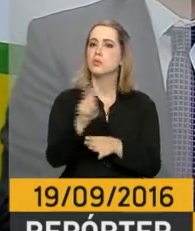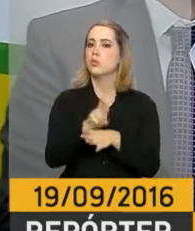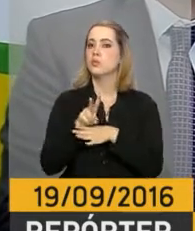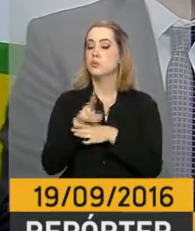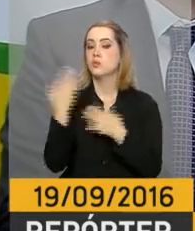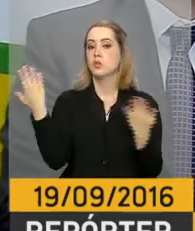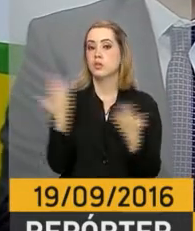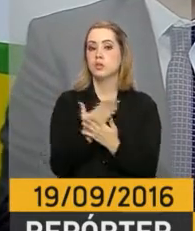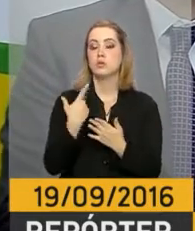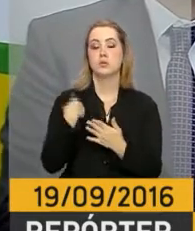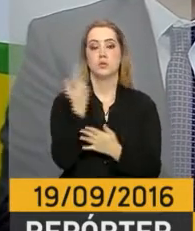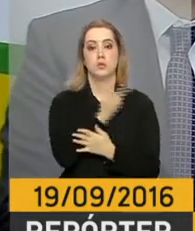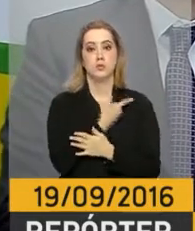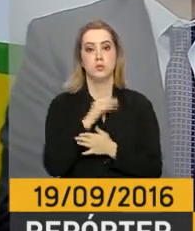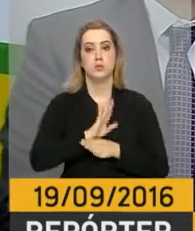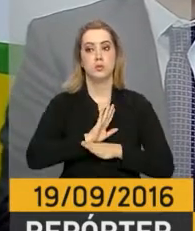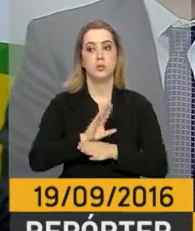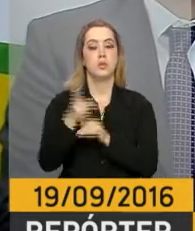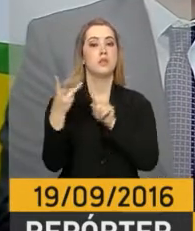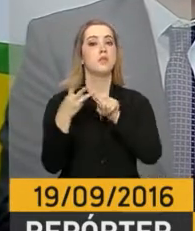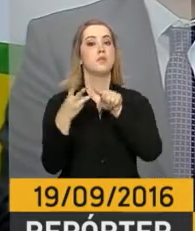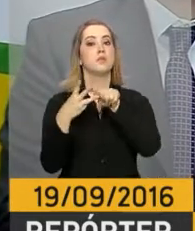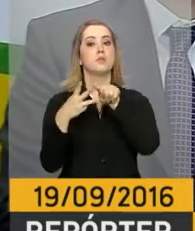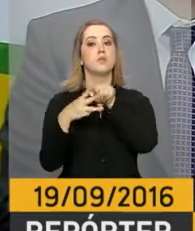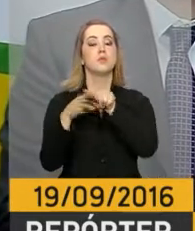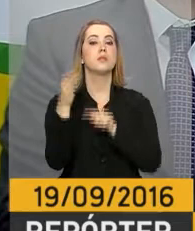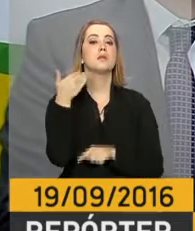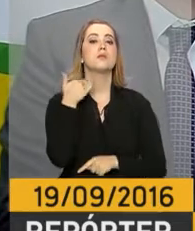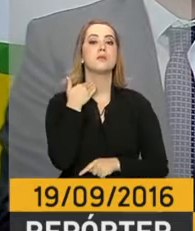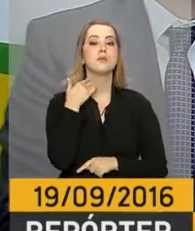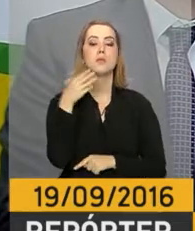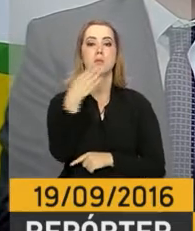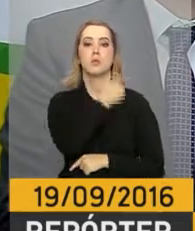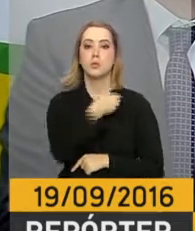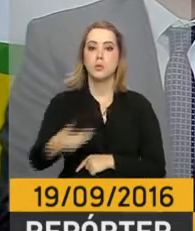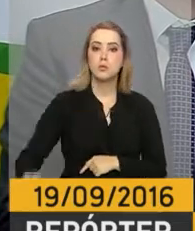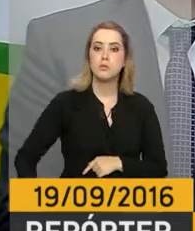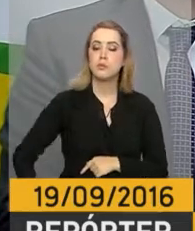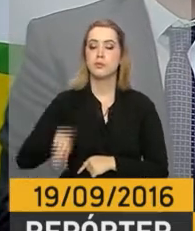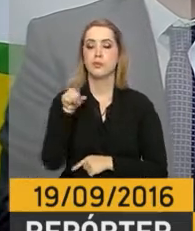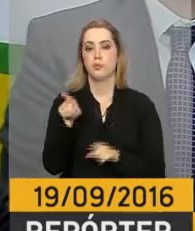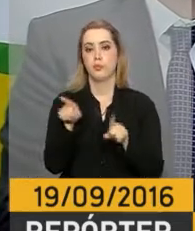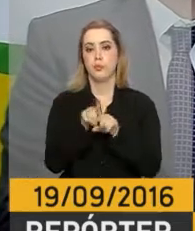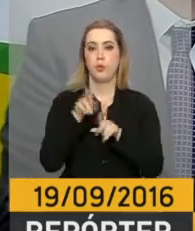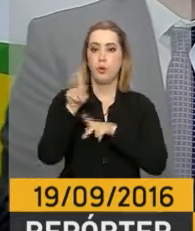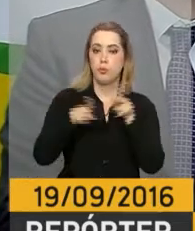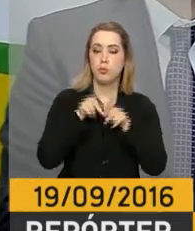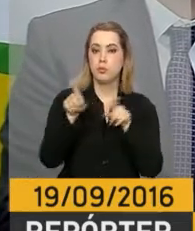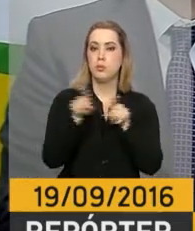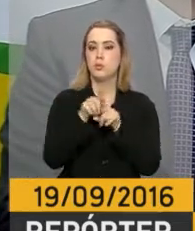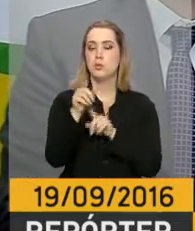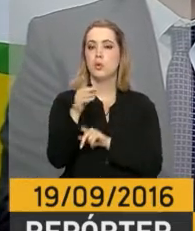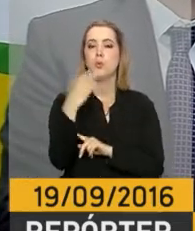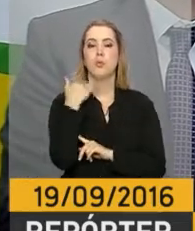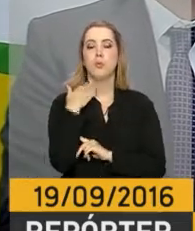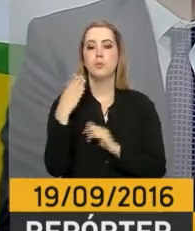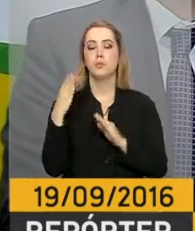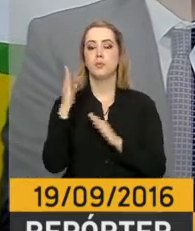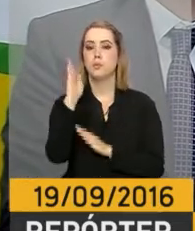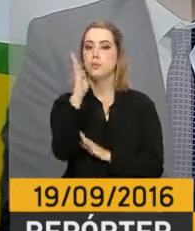agora nós estamos colocando três bancos, os três bancos públicos, sendo que o Banco do